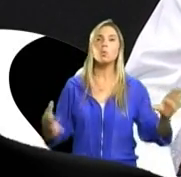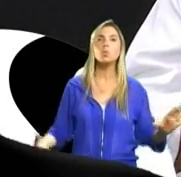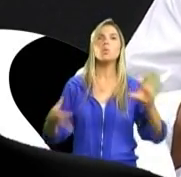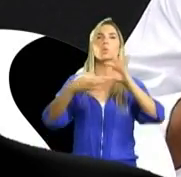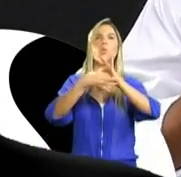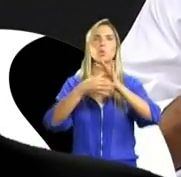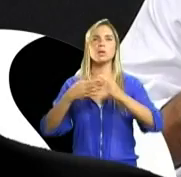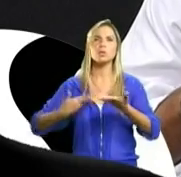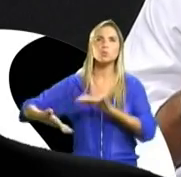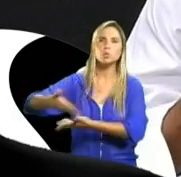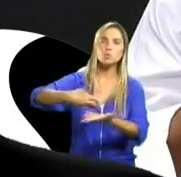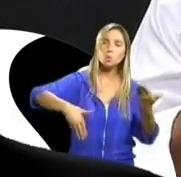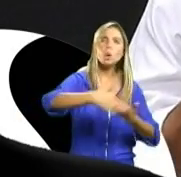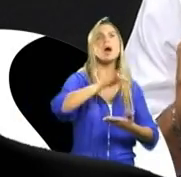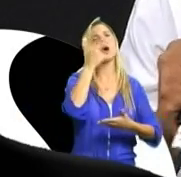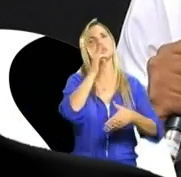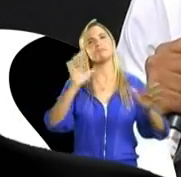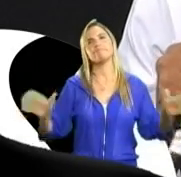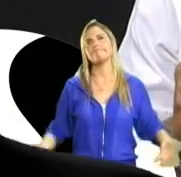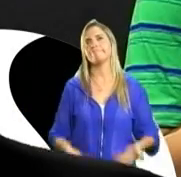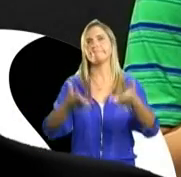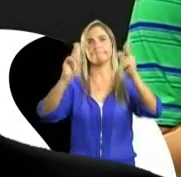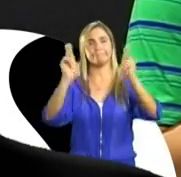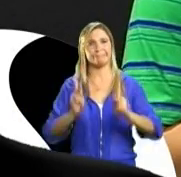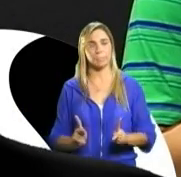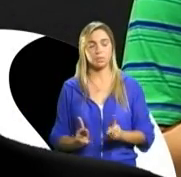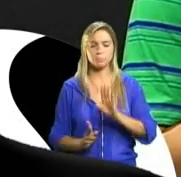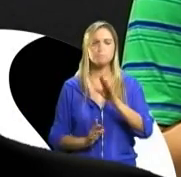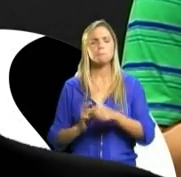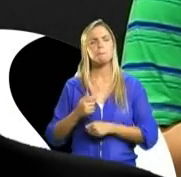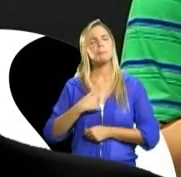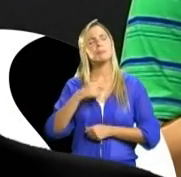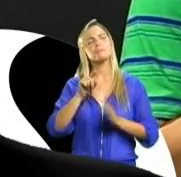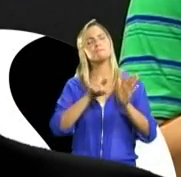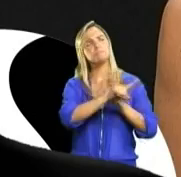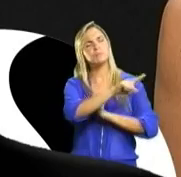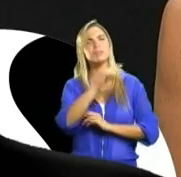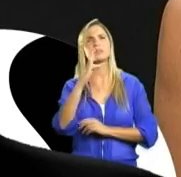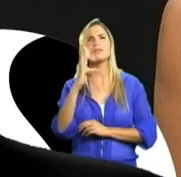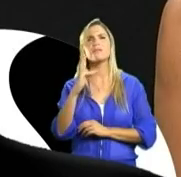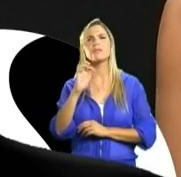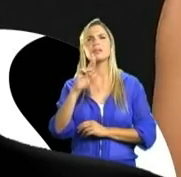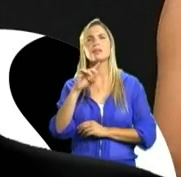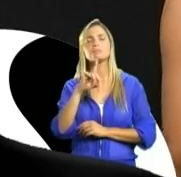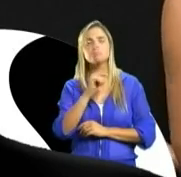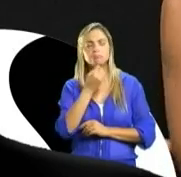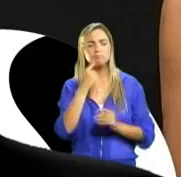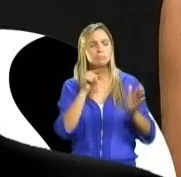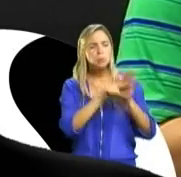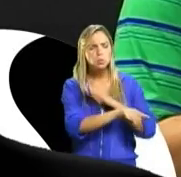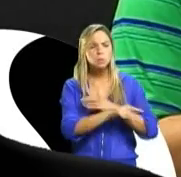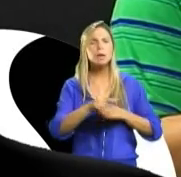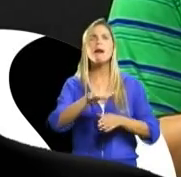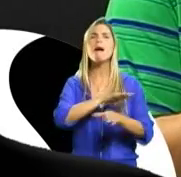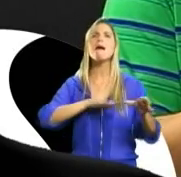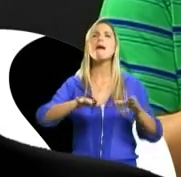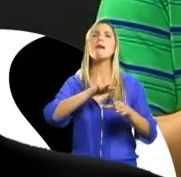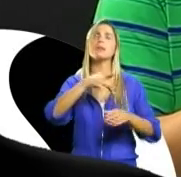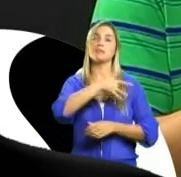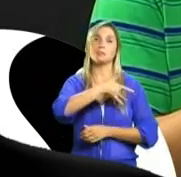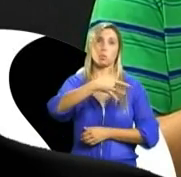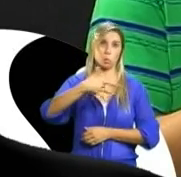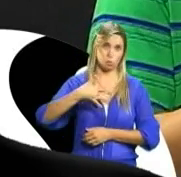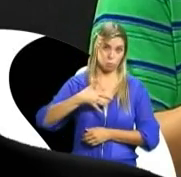demandas que a sociedade acarreta. Pensando nisso, Fernanda, no campo da saúde,